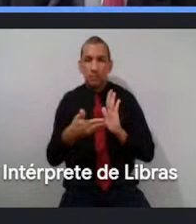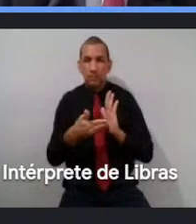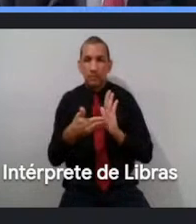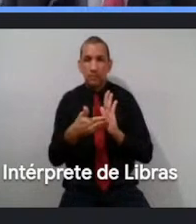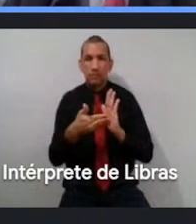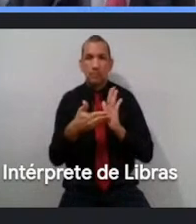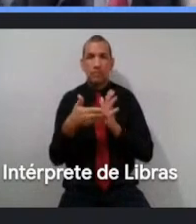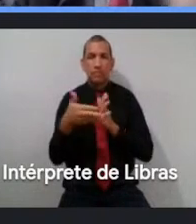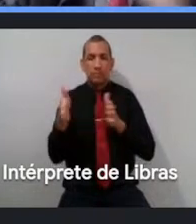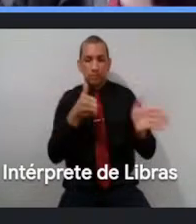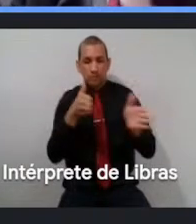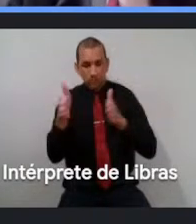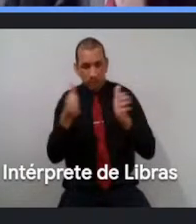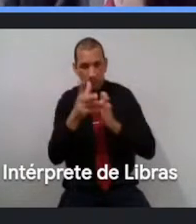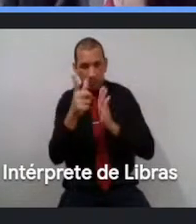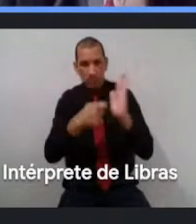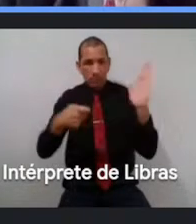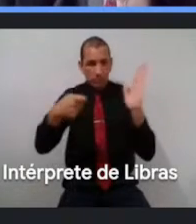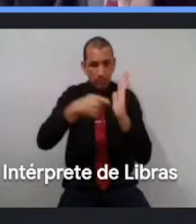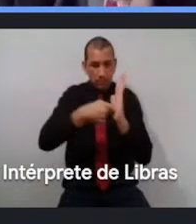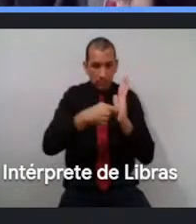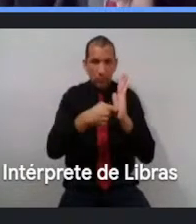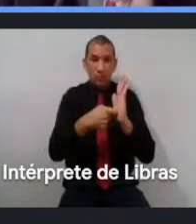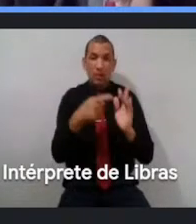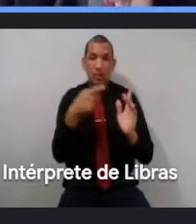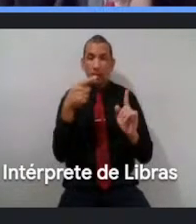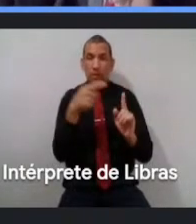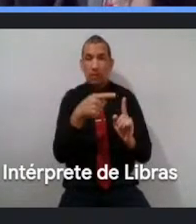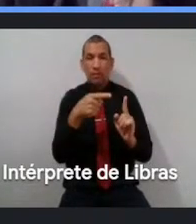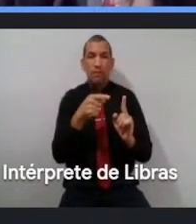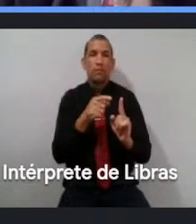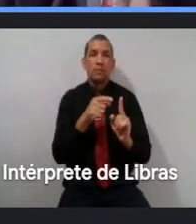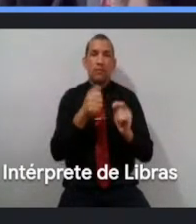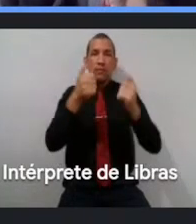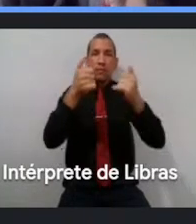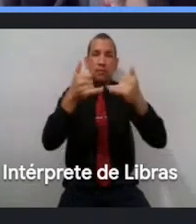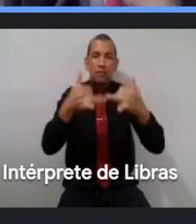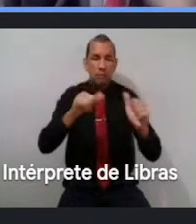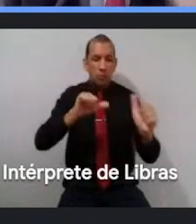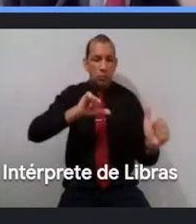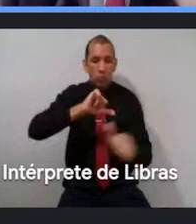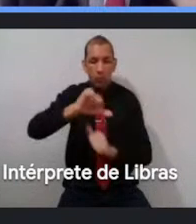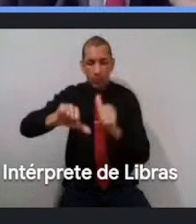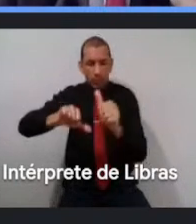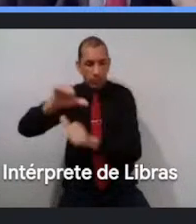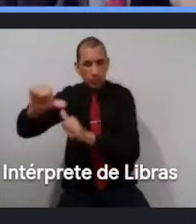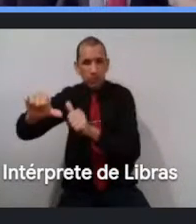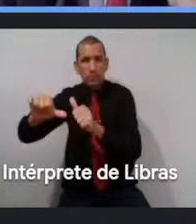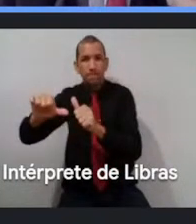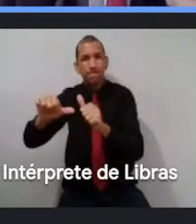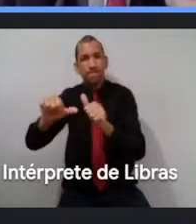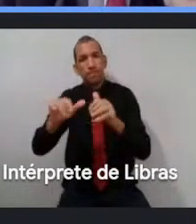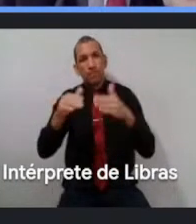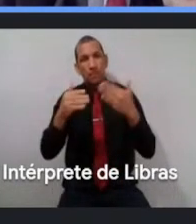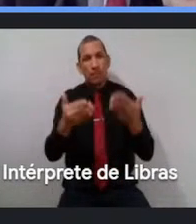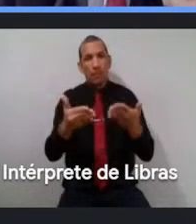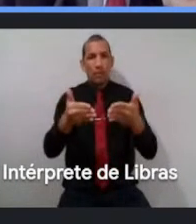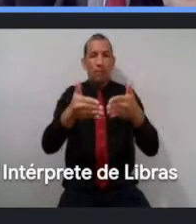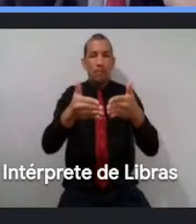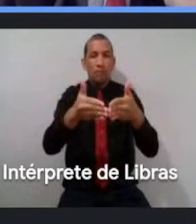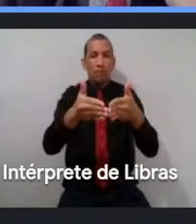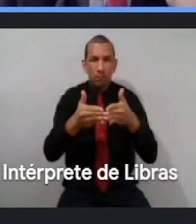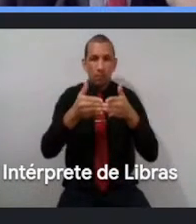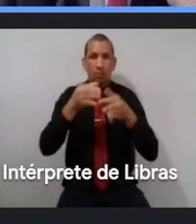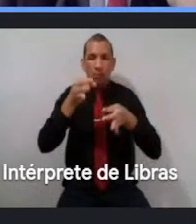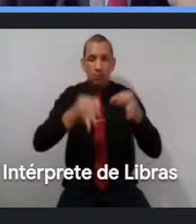e durante a instrução agora um técnico sugeriu que fosse convertido e o presente pedido